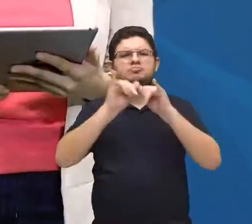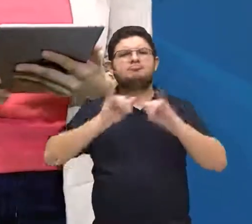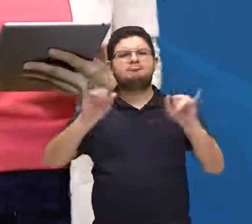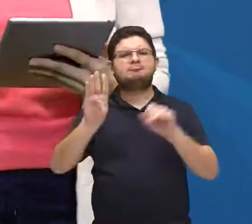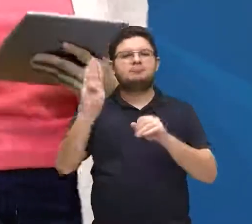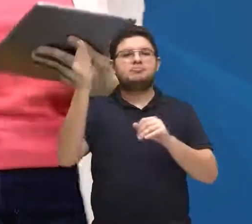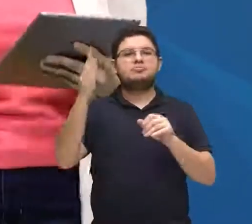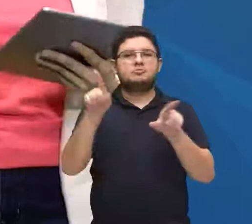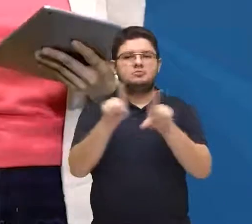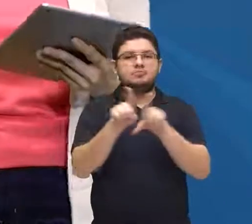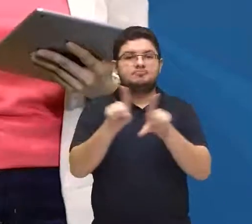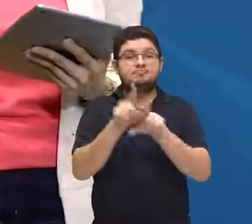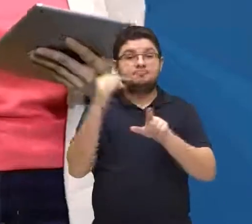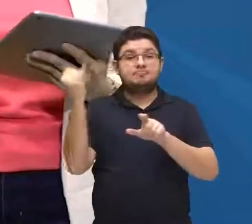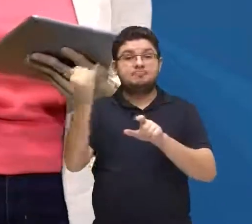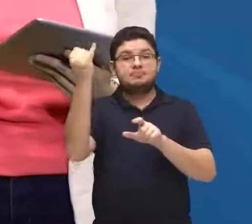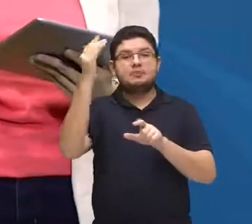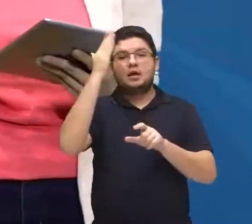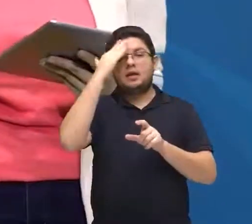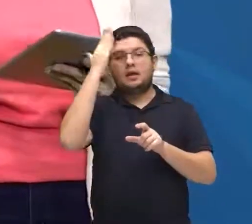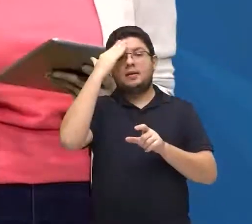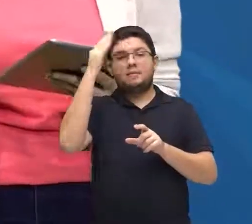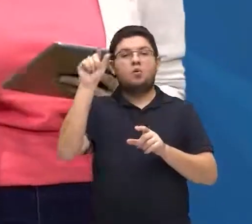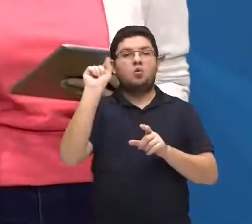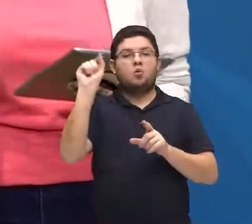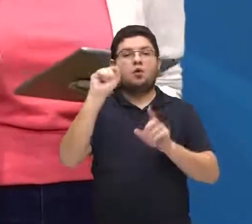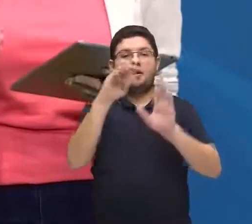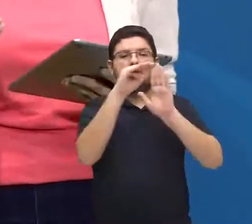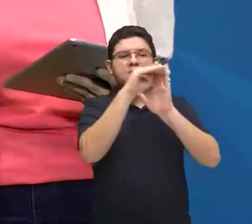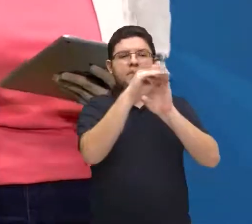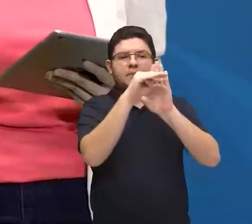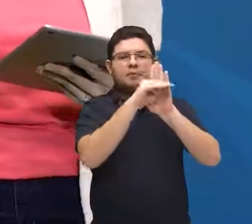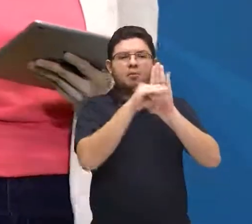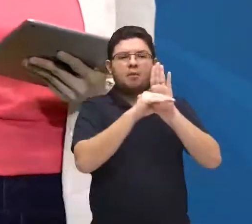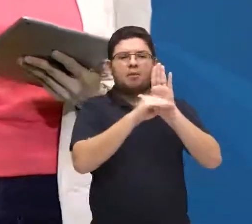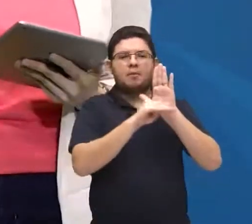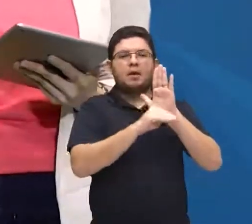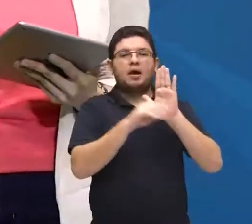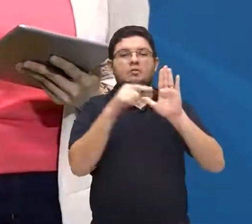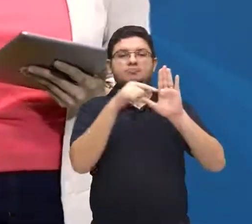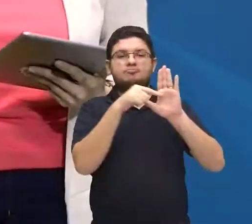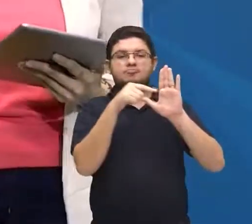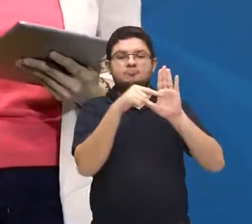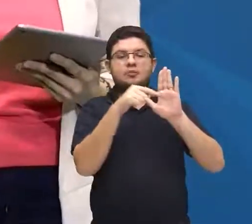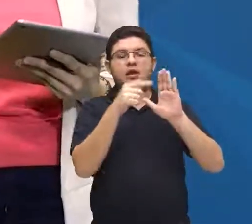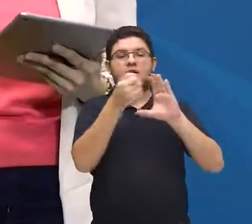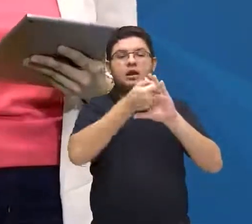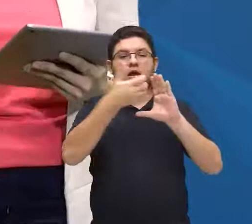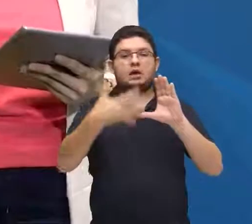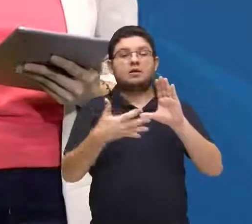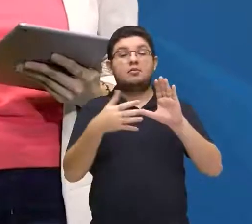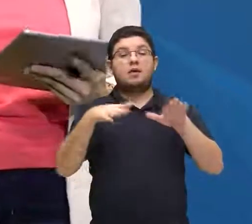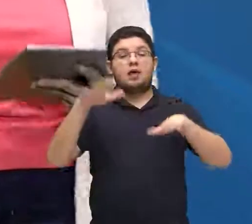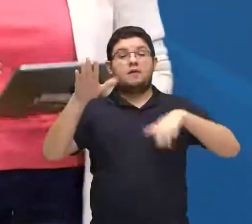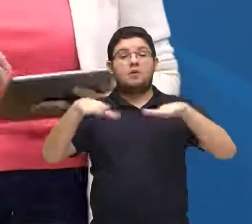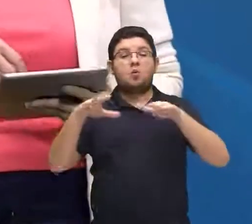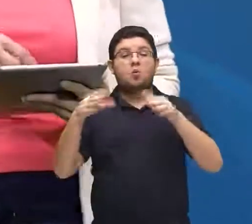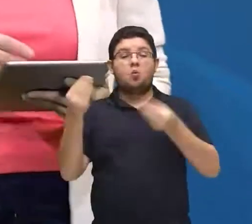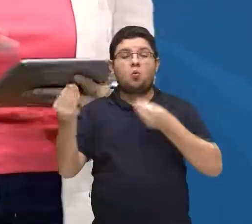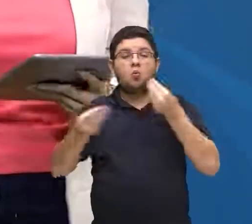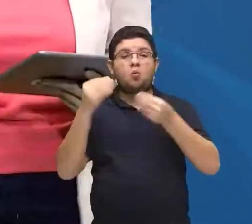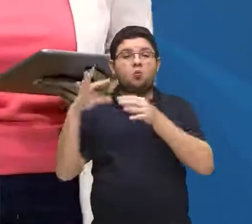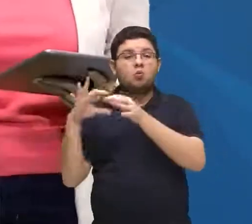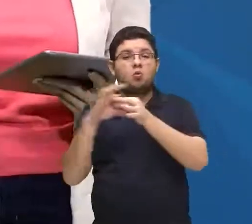tentar classificar um pouco como elas são, né? Para a gente poder entender, às vezes, como age esse mecanismo